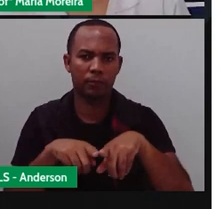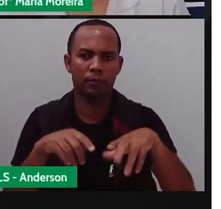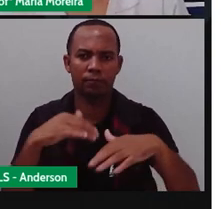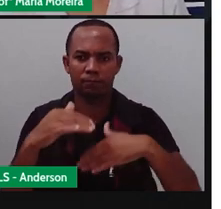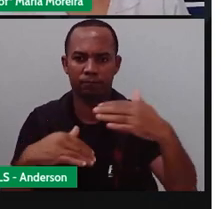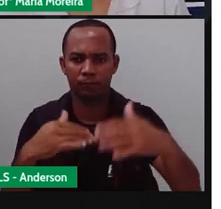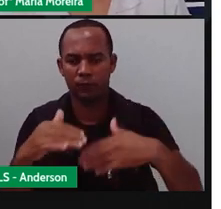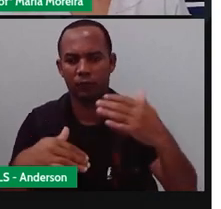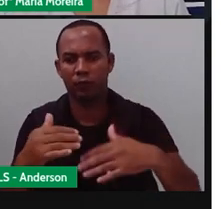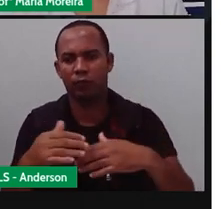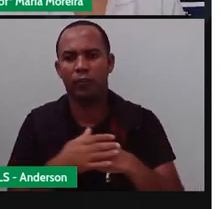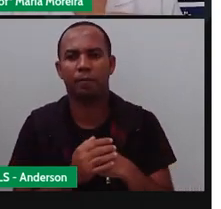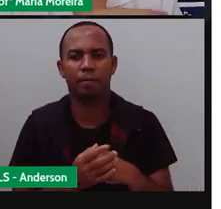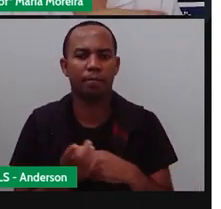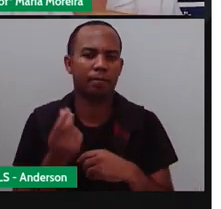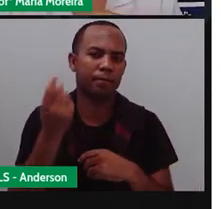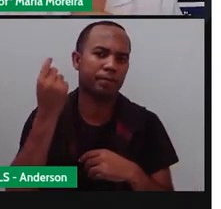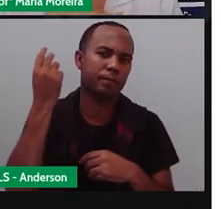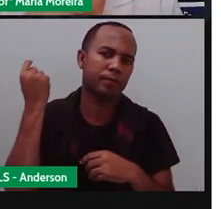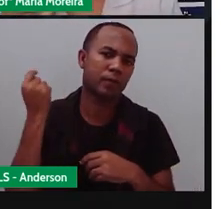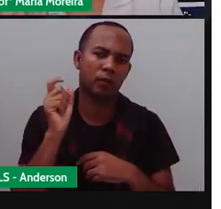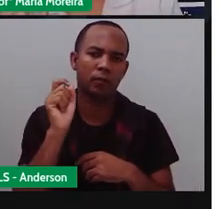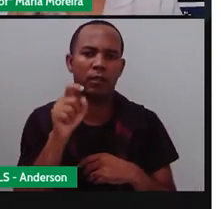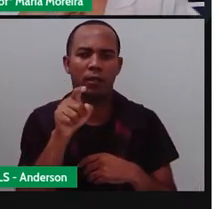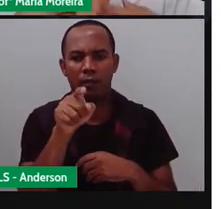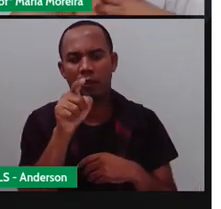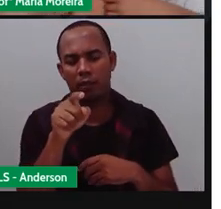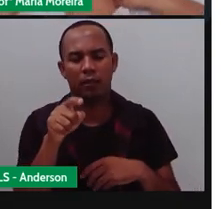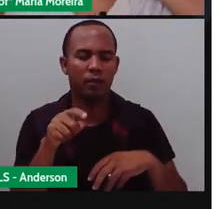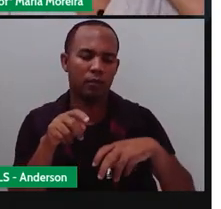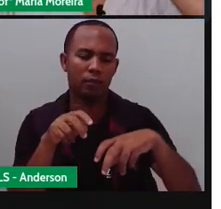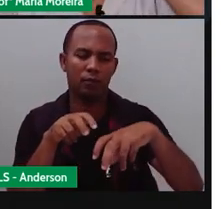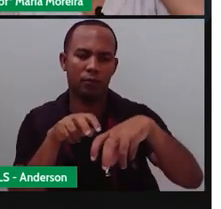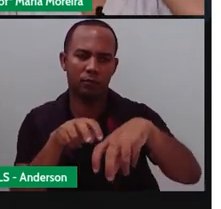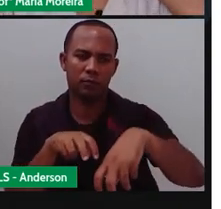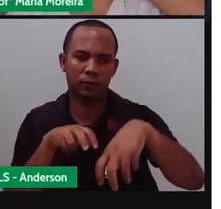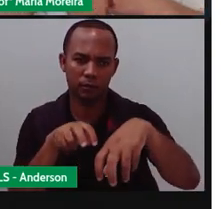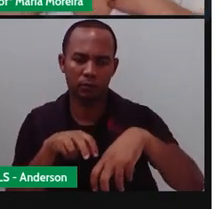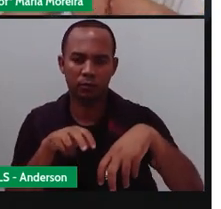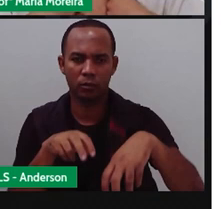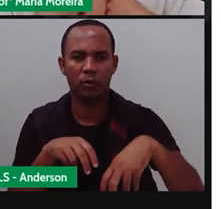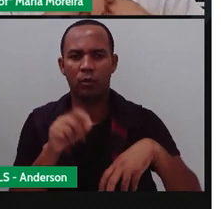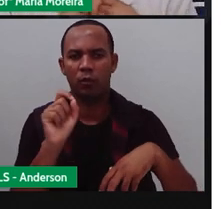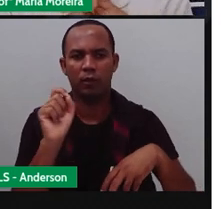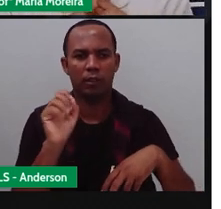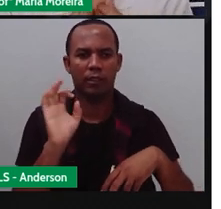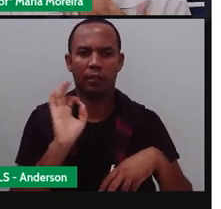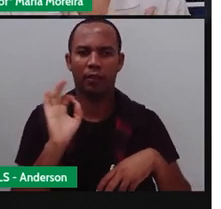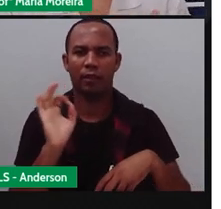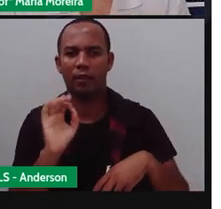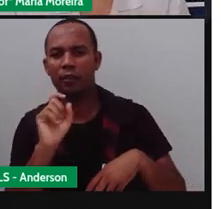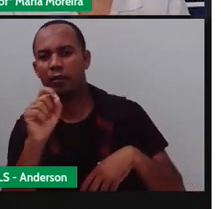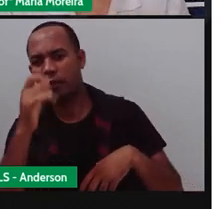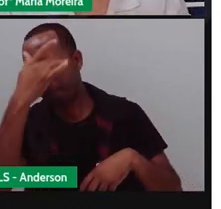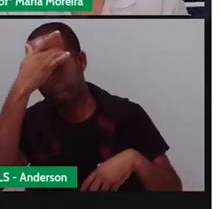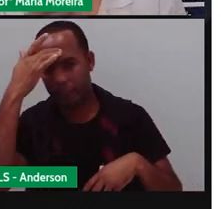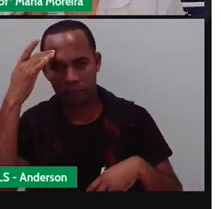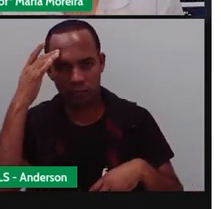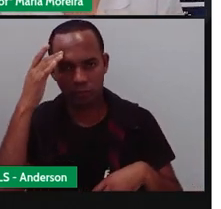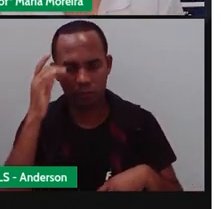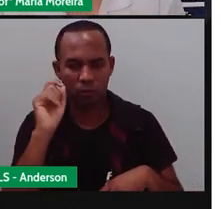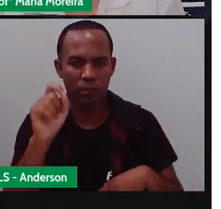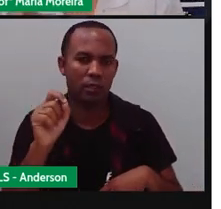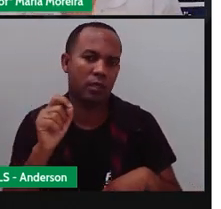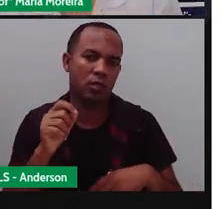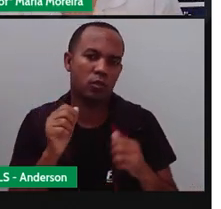Por que anteriormente é o trator na verdade se existência do trator Quem fazia isso era o